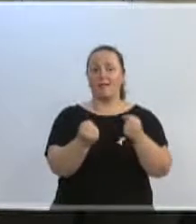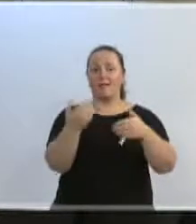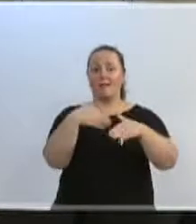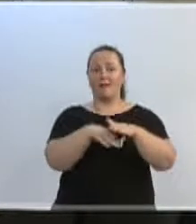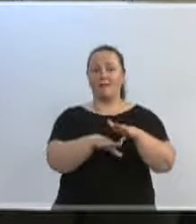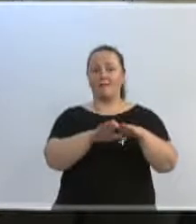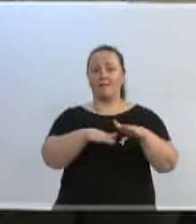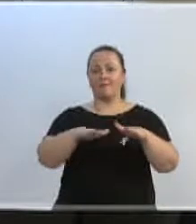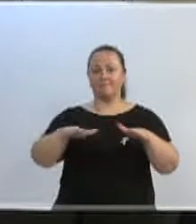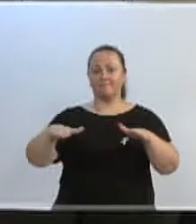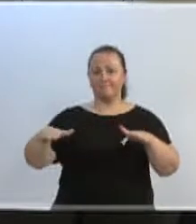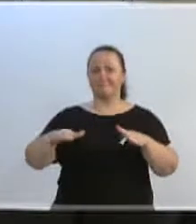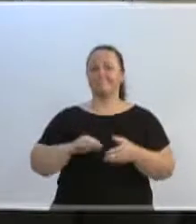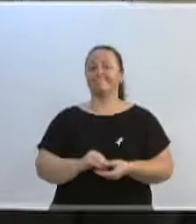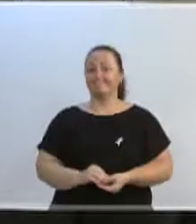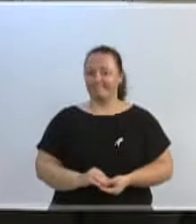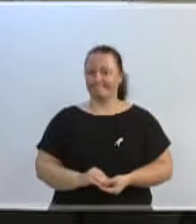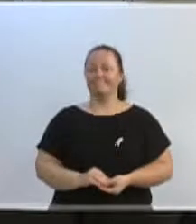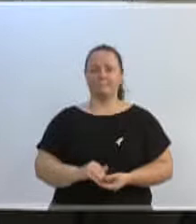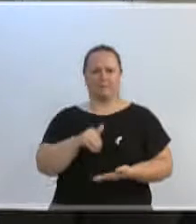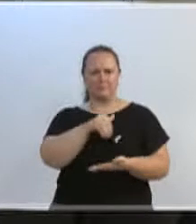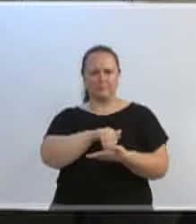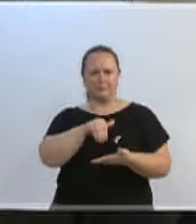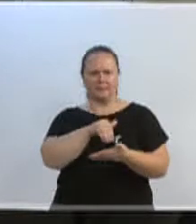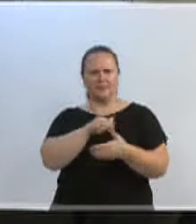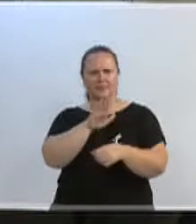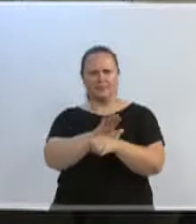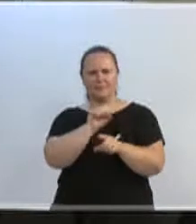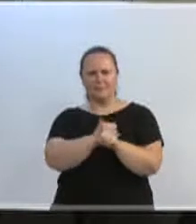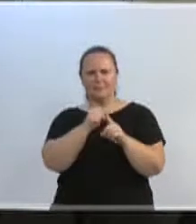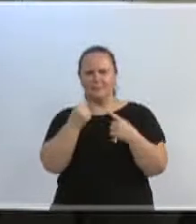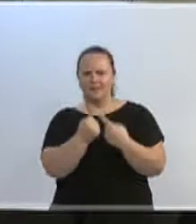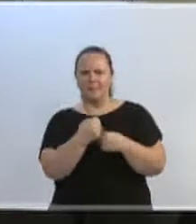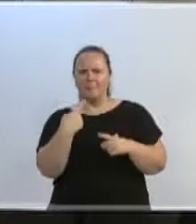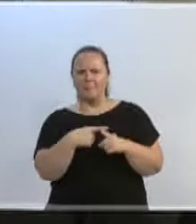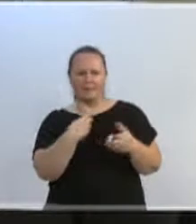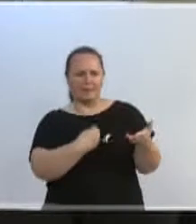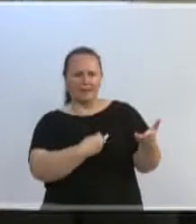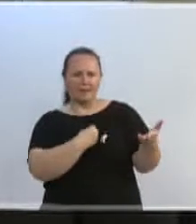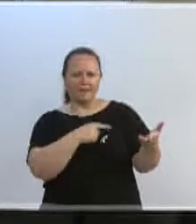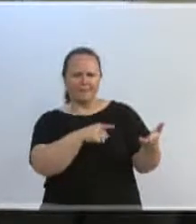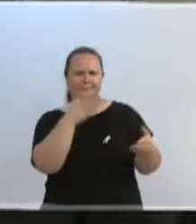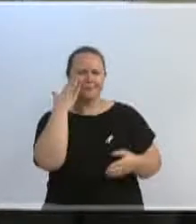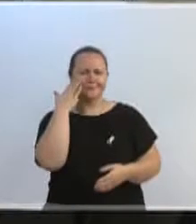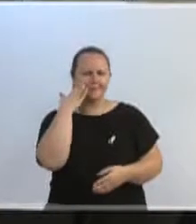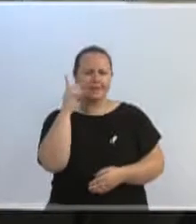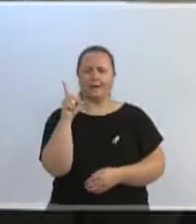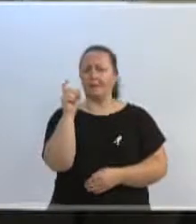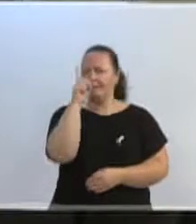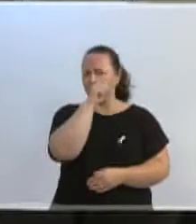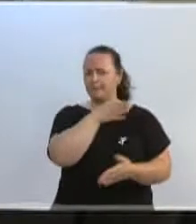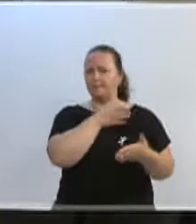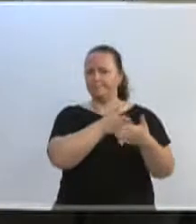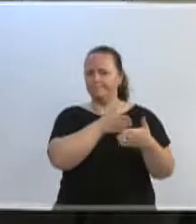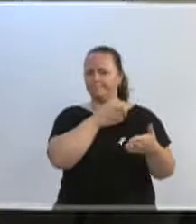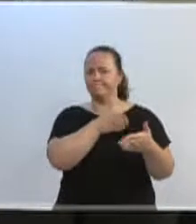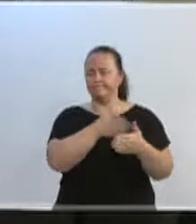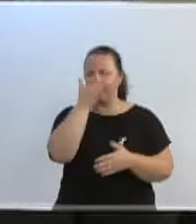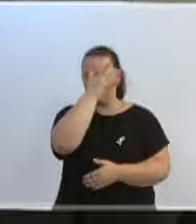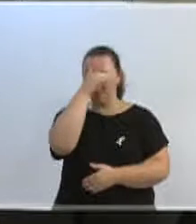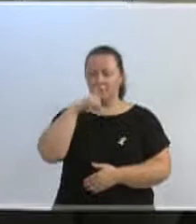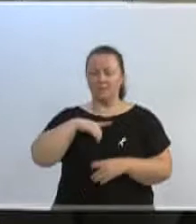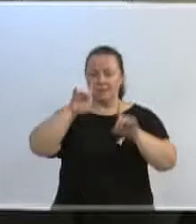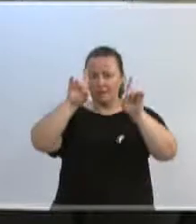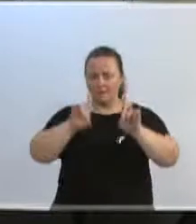existe. Na Secretaria também da Assistência Social, não é só porque o secretário está aqui, ele sabe da dificuldade que tem uma pessoa deficiente para chegar